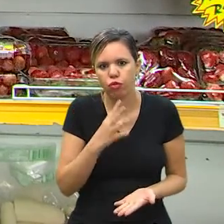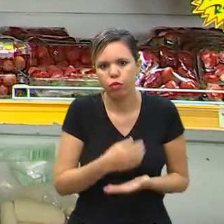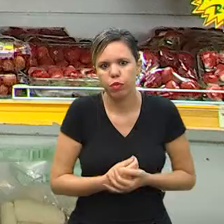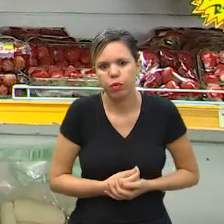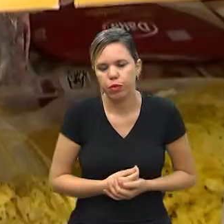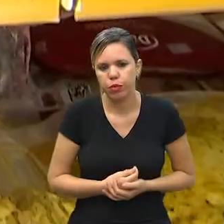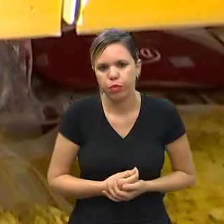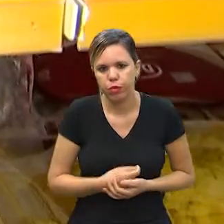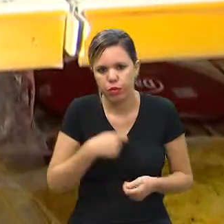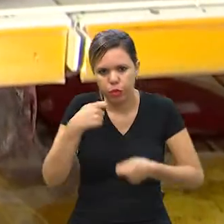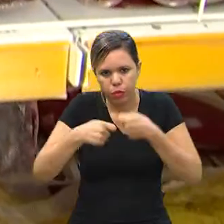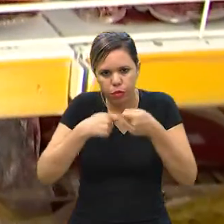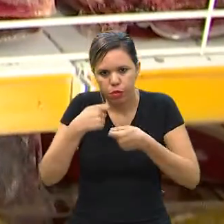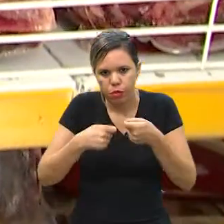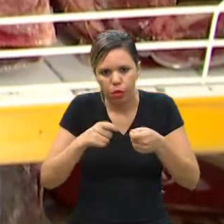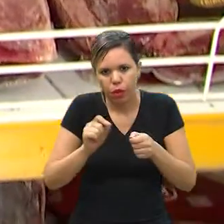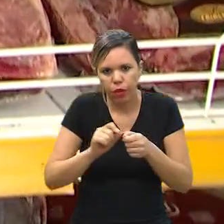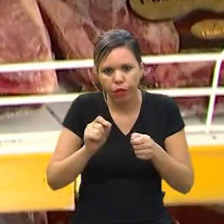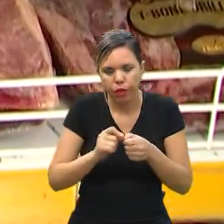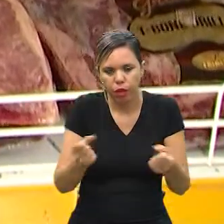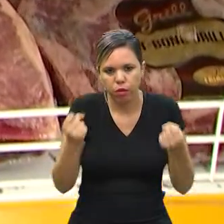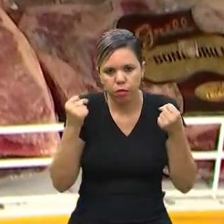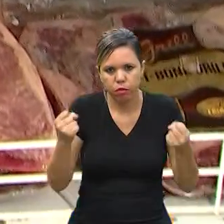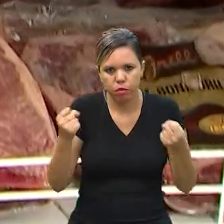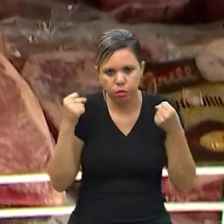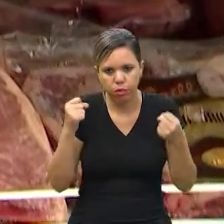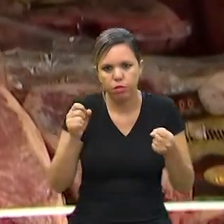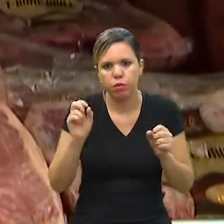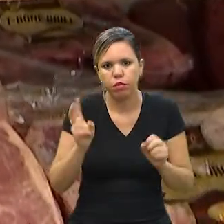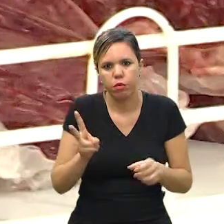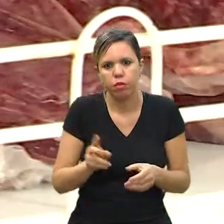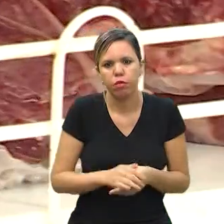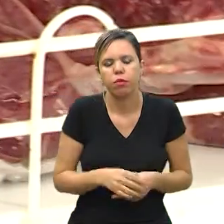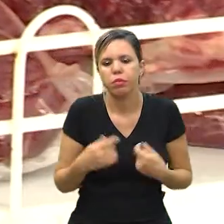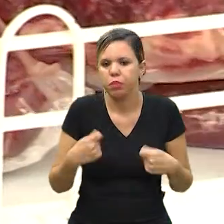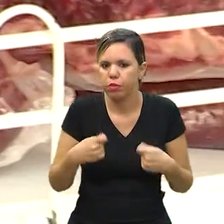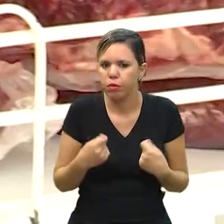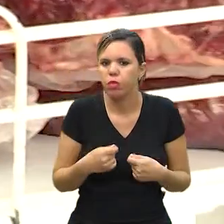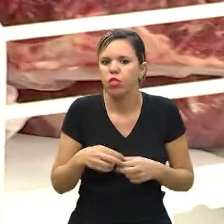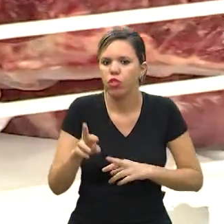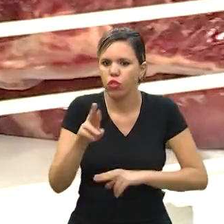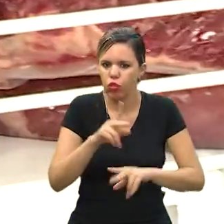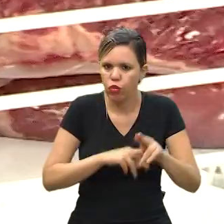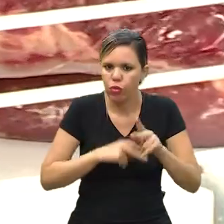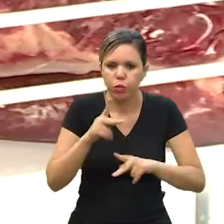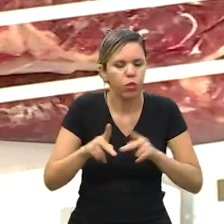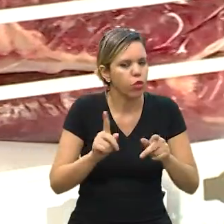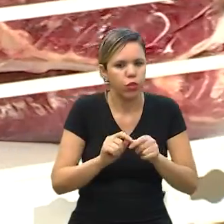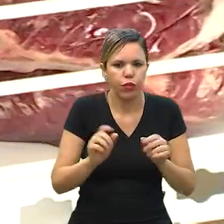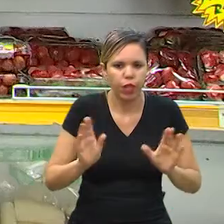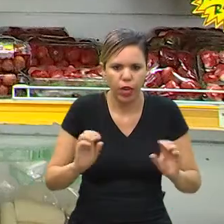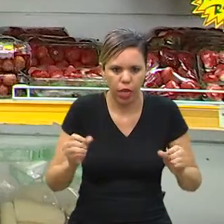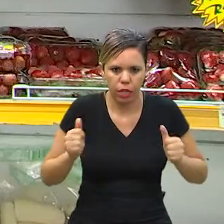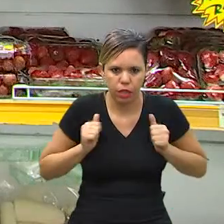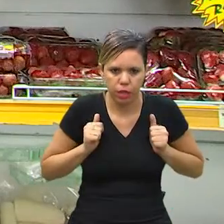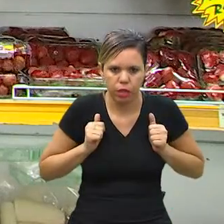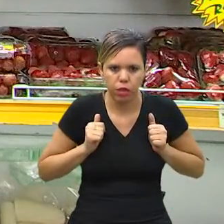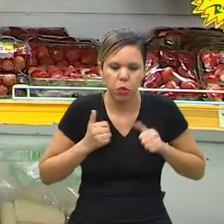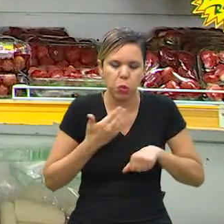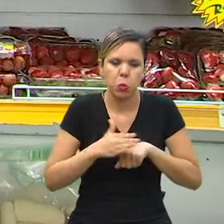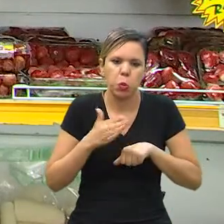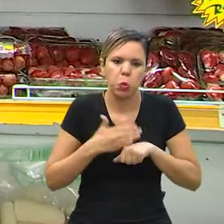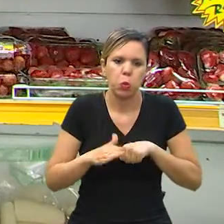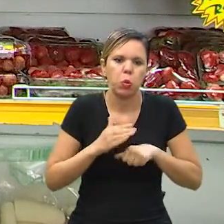conhece mesmo. A alimentação de quem faz exercícios regularmente precisa ser diferente de quem não faz.